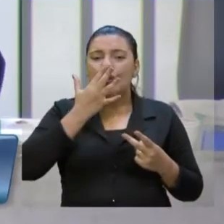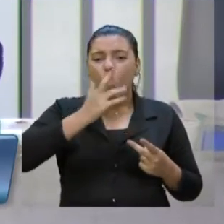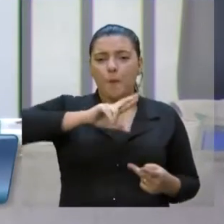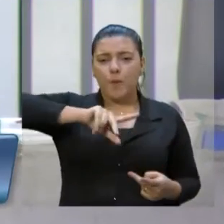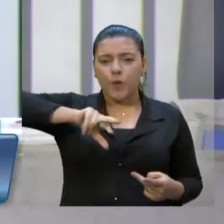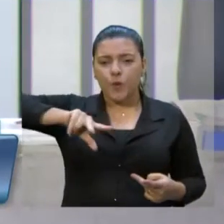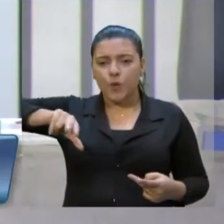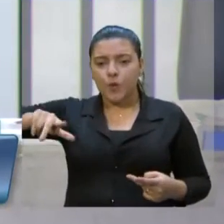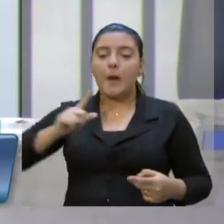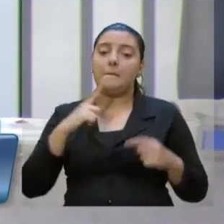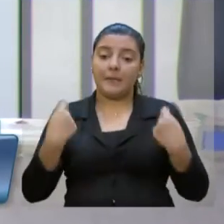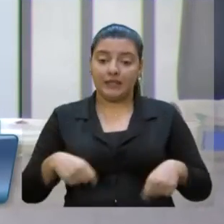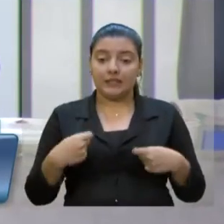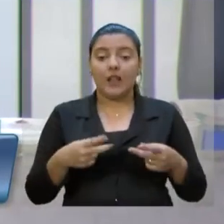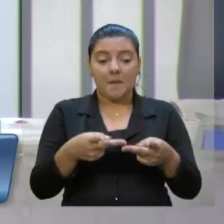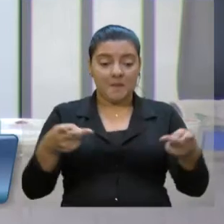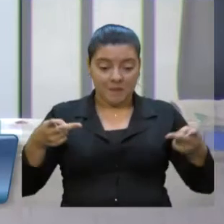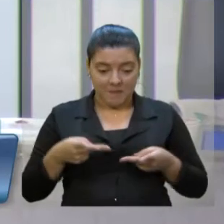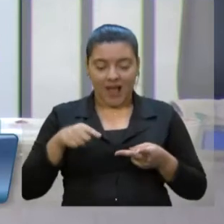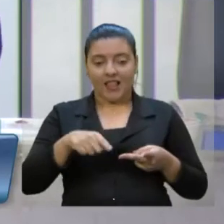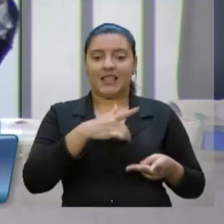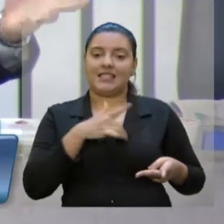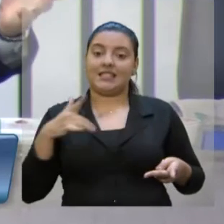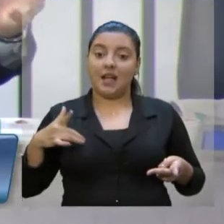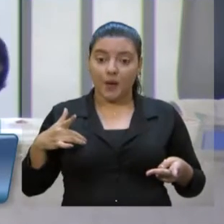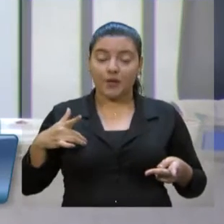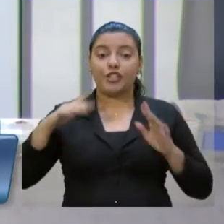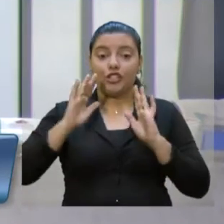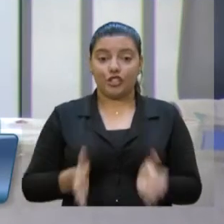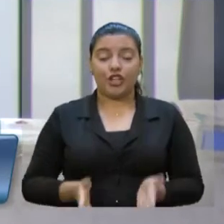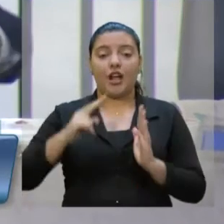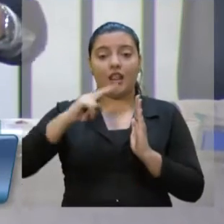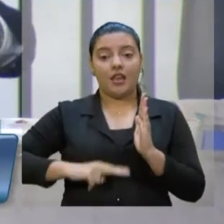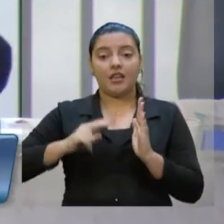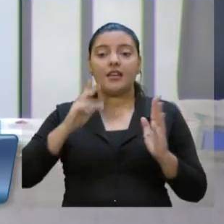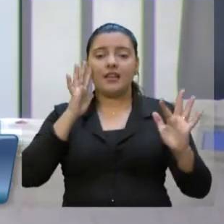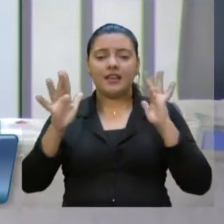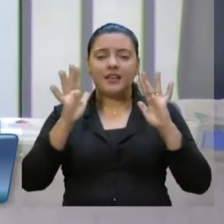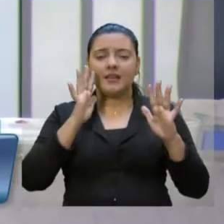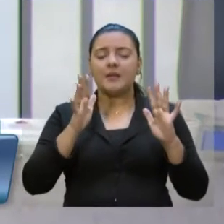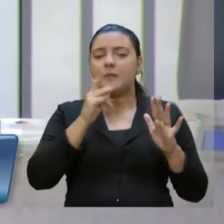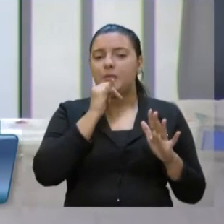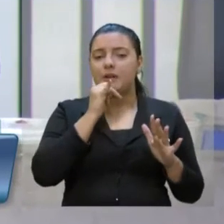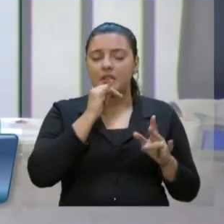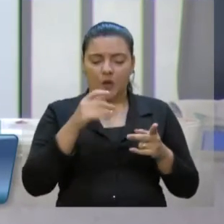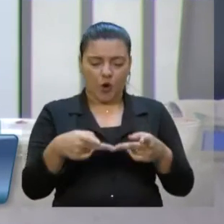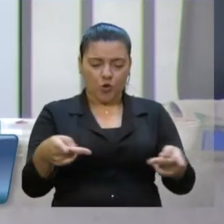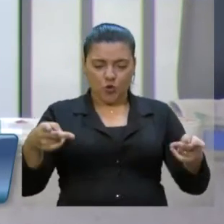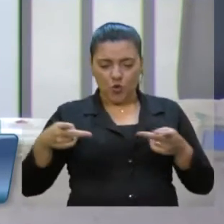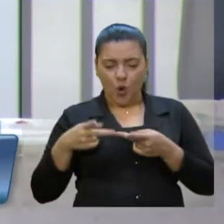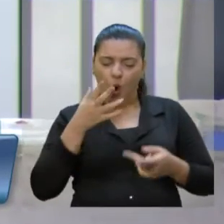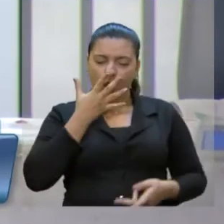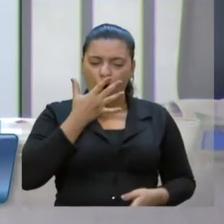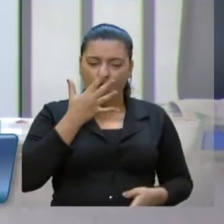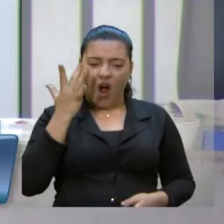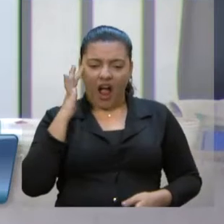as verduras. Aí eu imagino, porque já li, eu digo, a gente bota aquele prato super colorido,